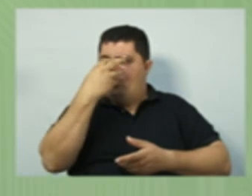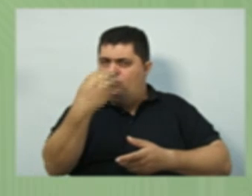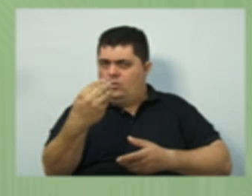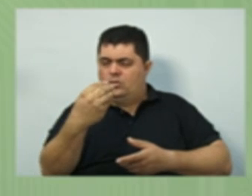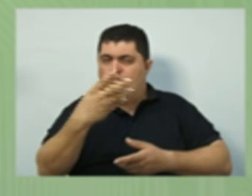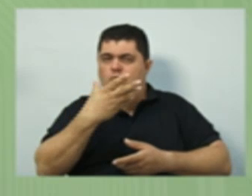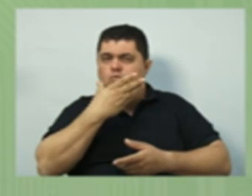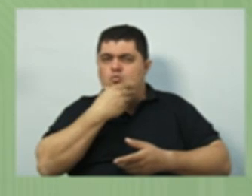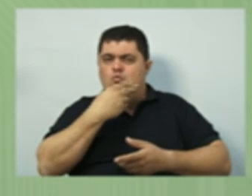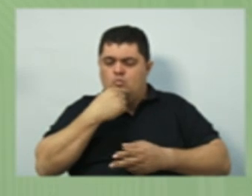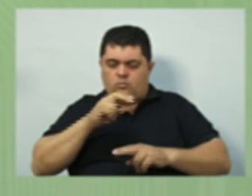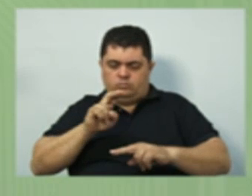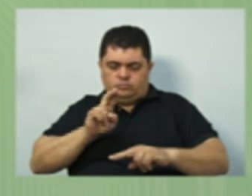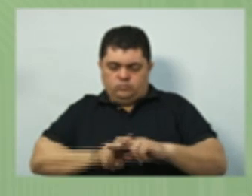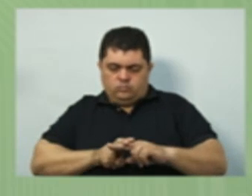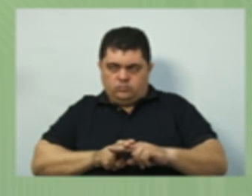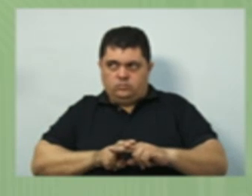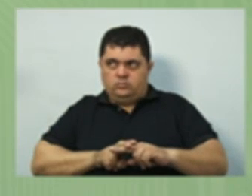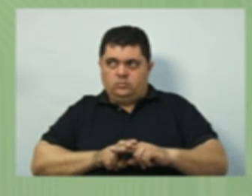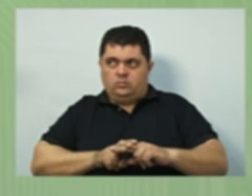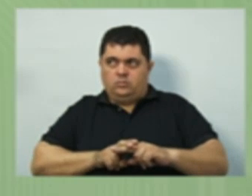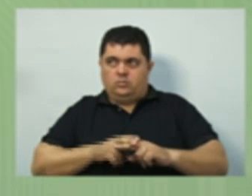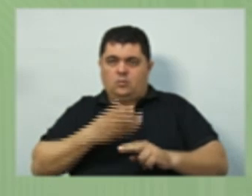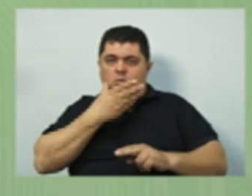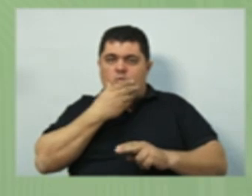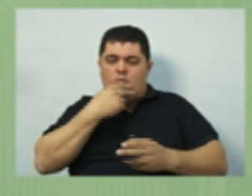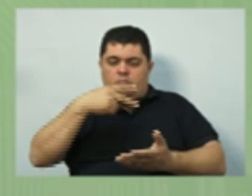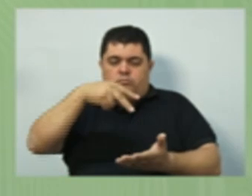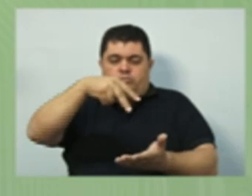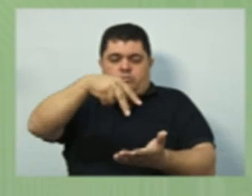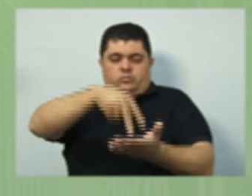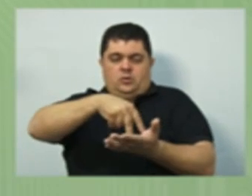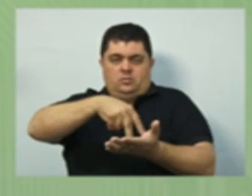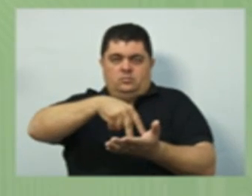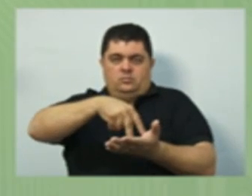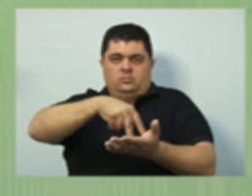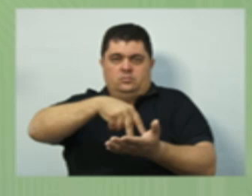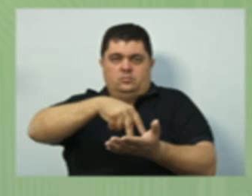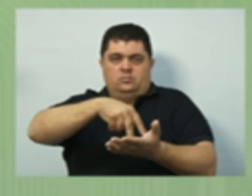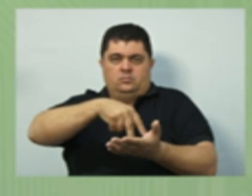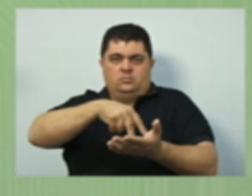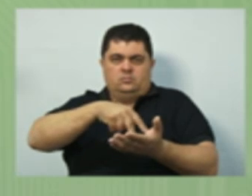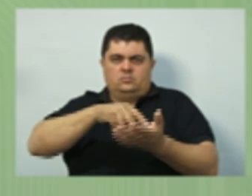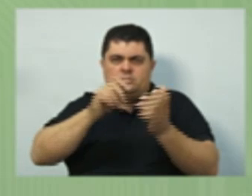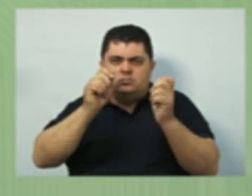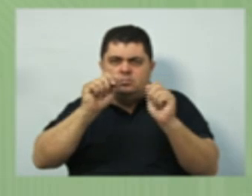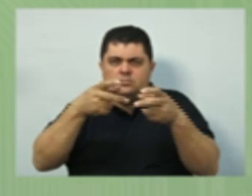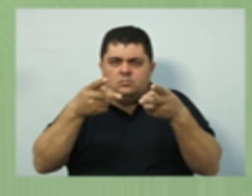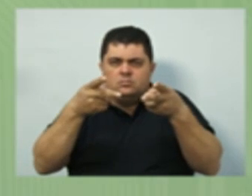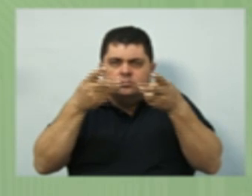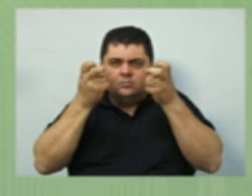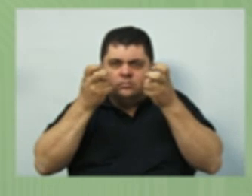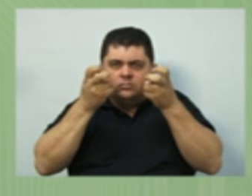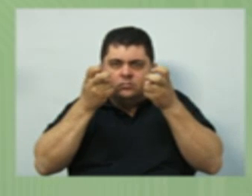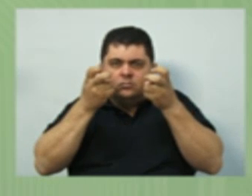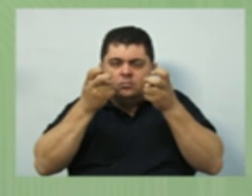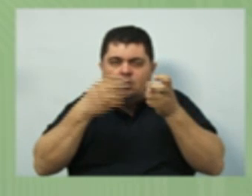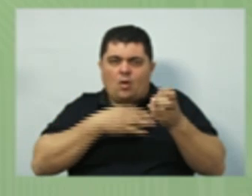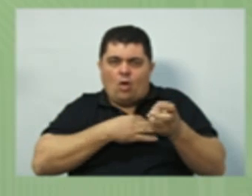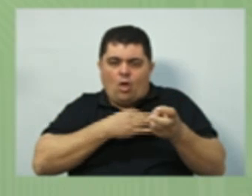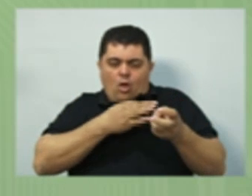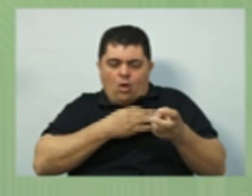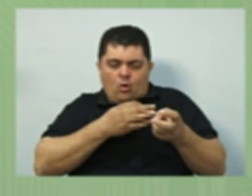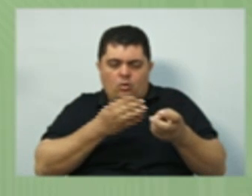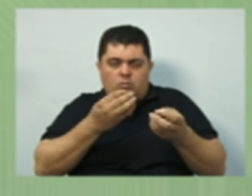homem sentado, está vendo um homem em pé. Consegue identificar um pouco a roupa